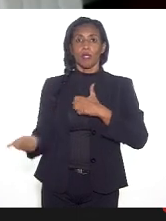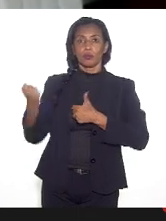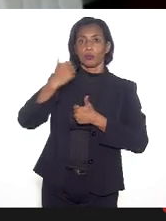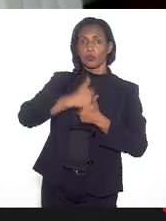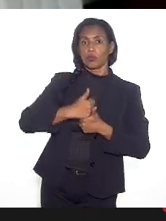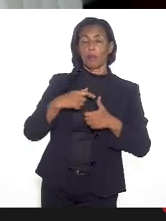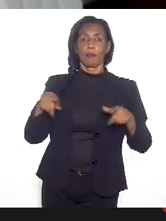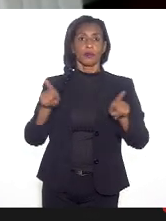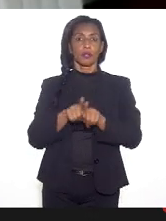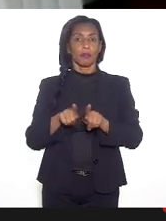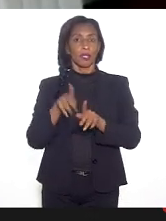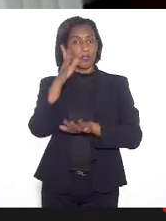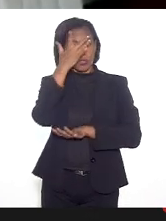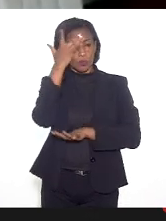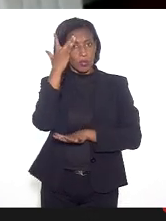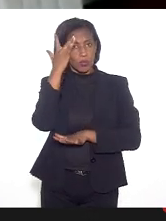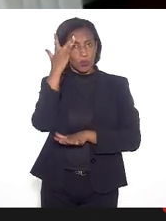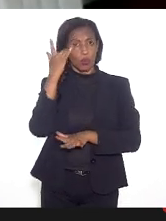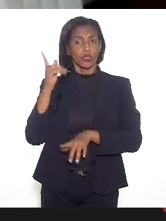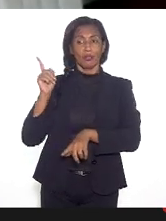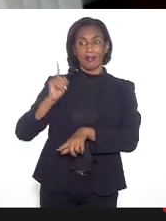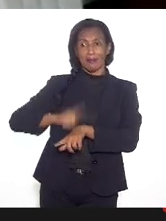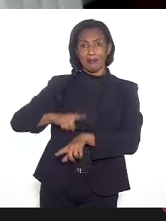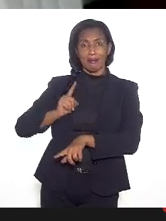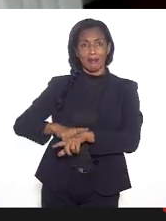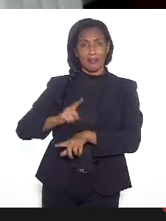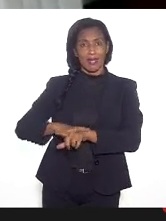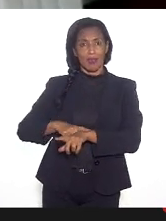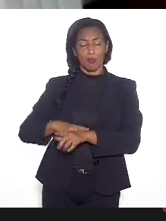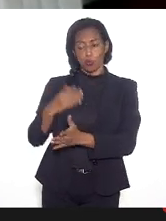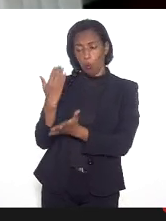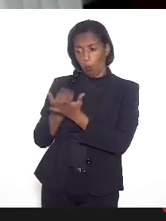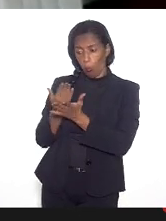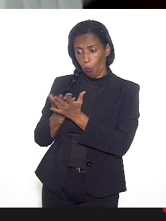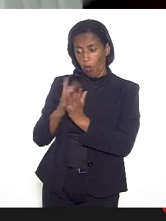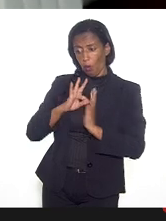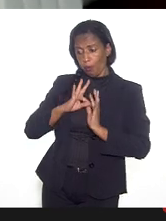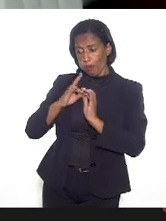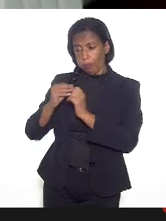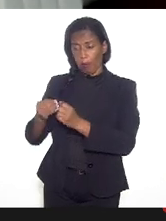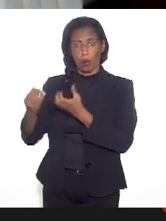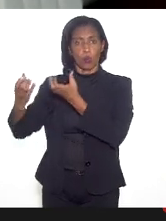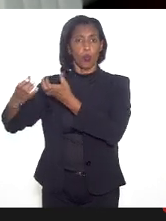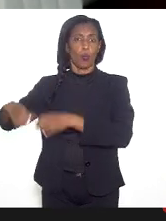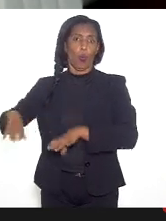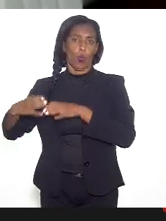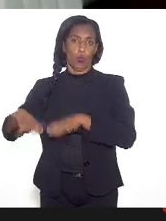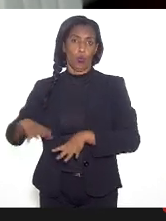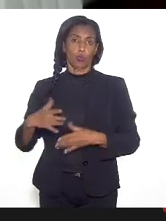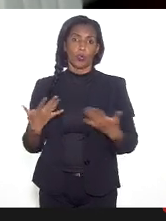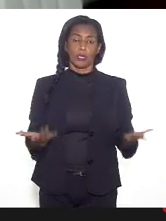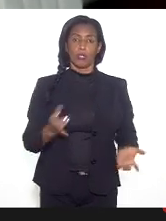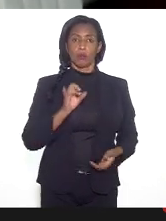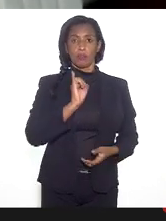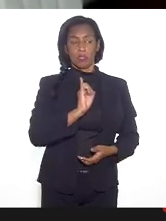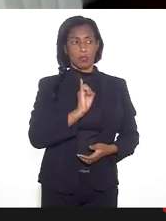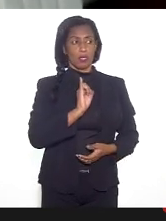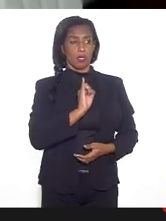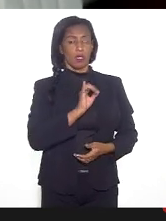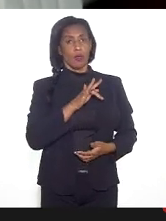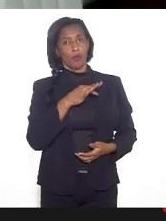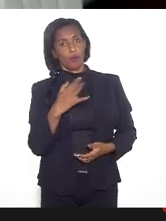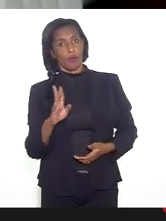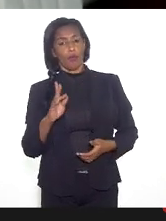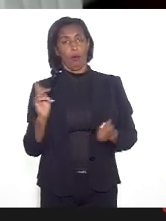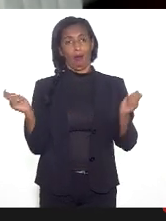também as pessoas que investiram tempo nesses concursos. Então, a diretriz é, se for possível, aproveitar